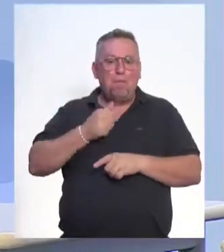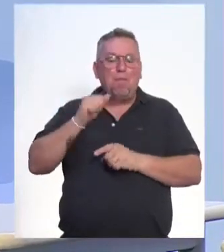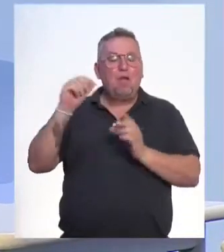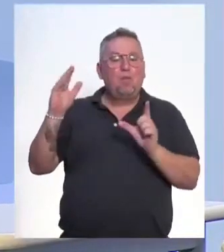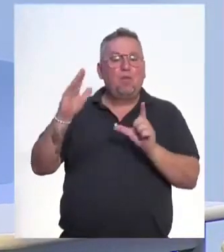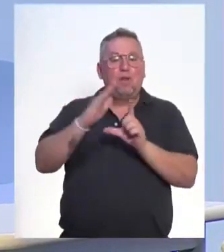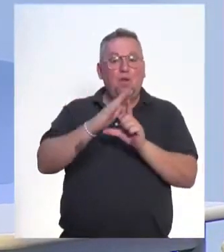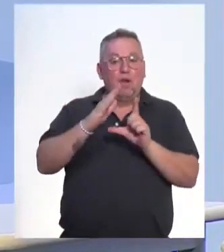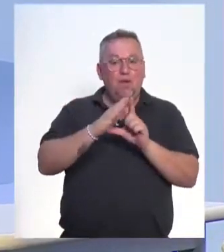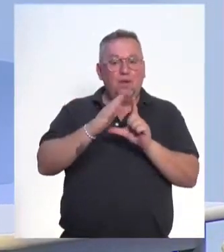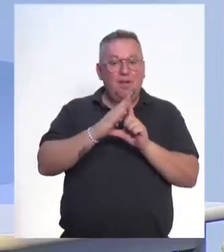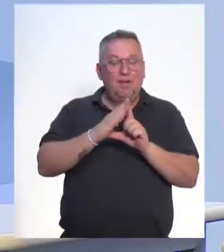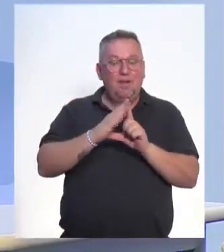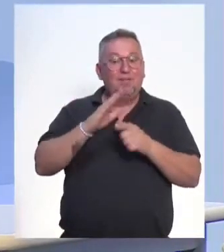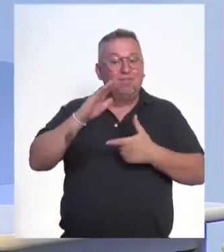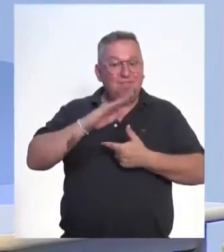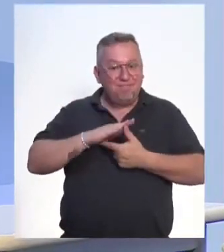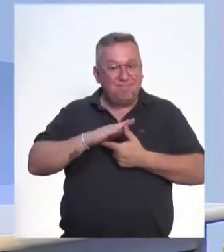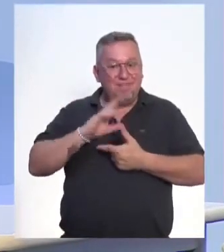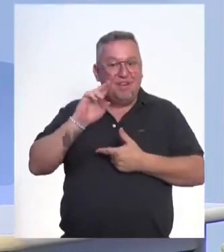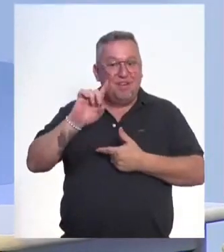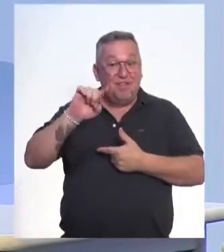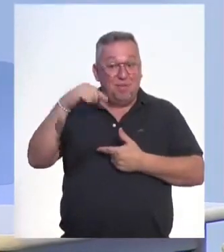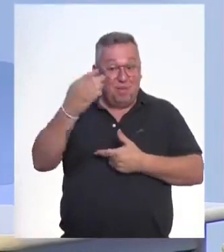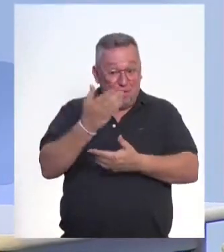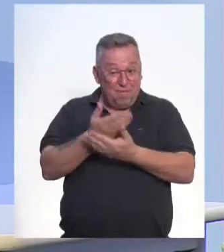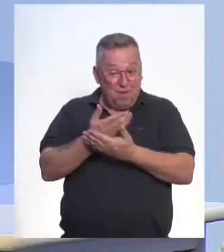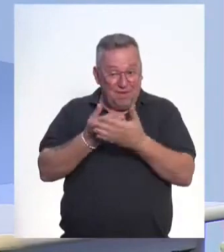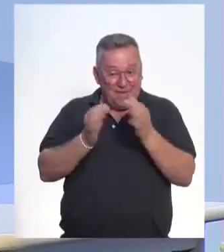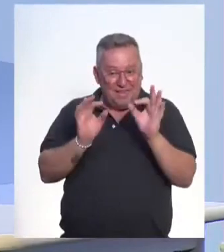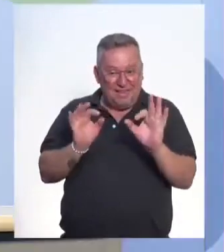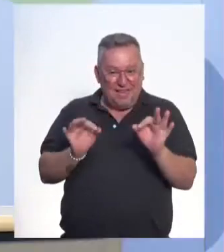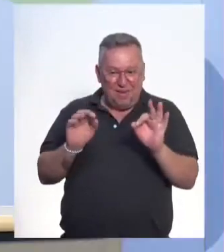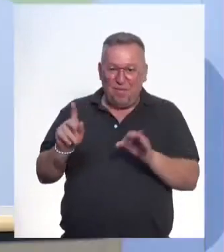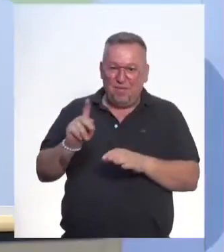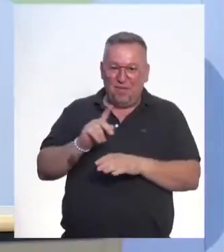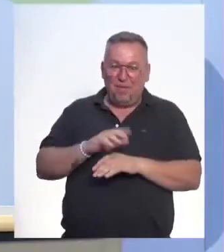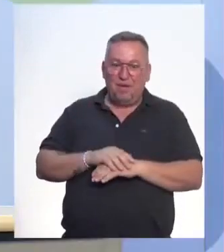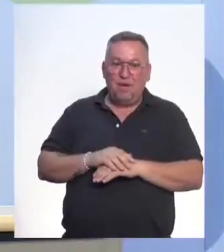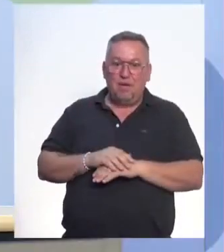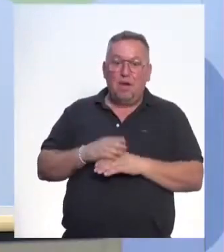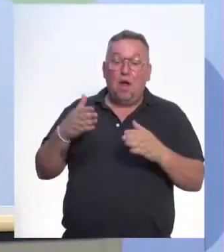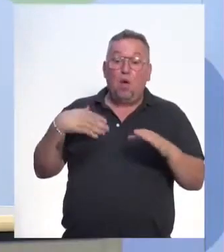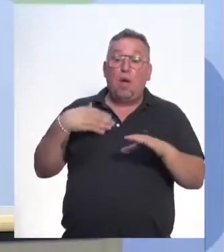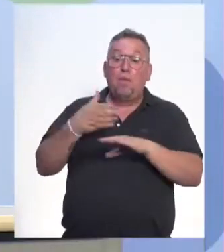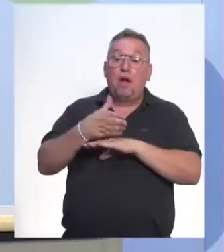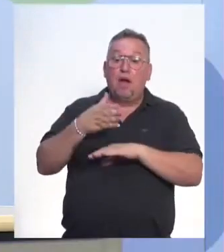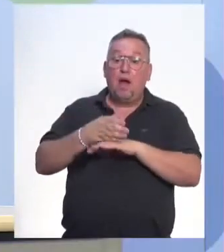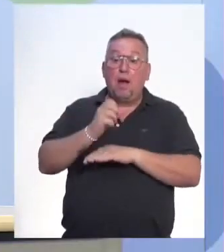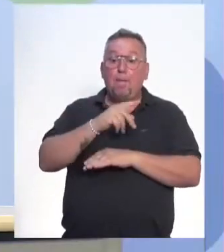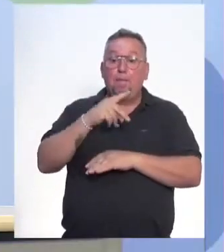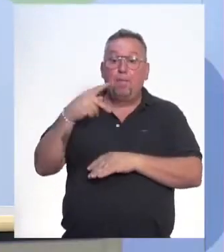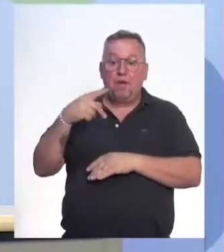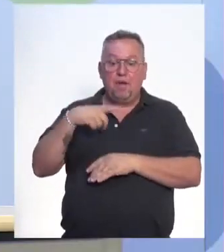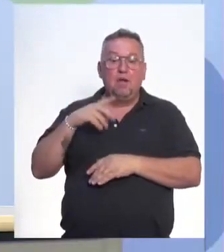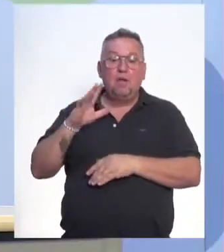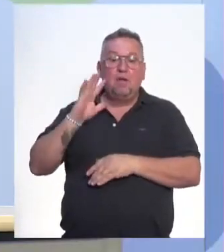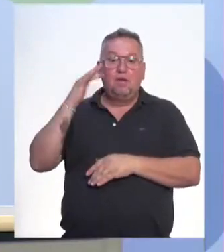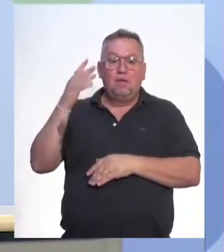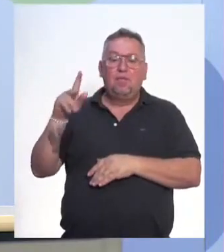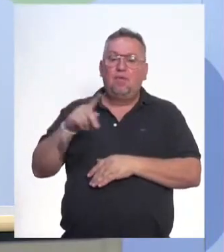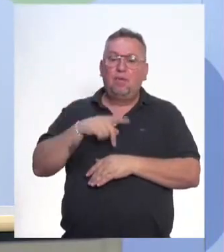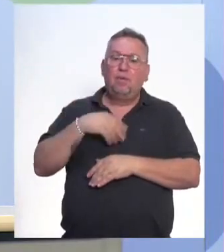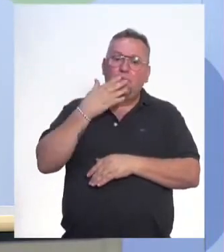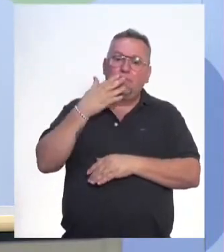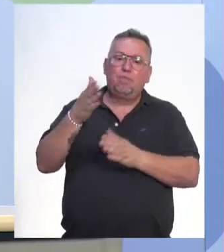de Pitágoras. E a gente se vê numa próxima aula, certo, professora Roberta? Certo. Pessoal, participem das APs que estão rolando aí. Os professores estão